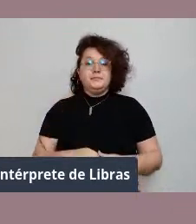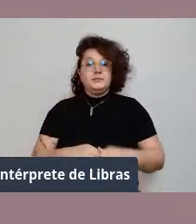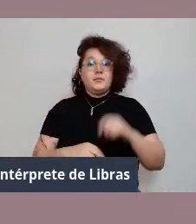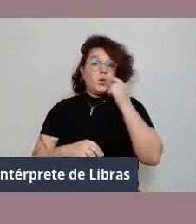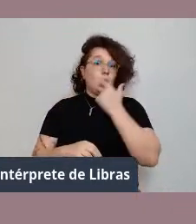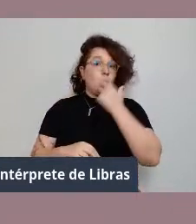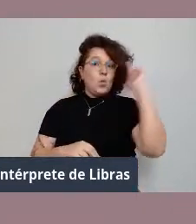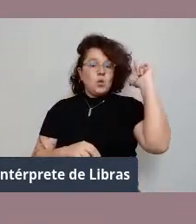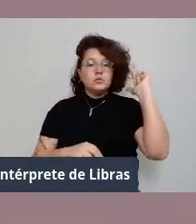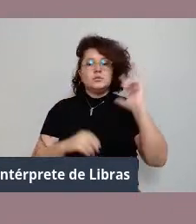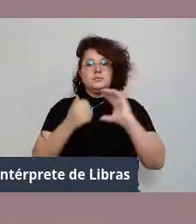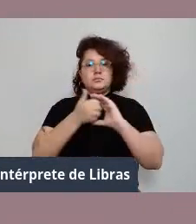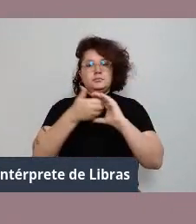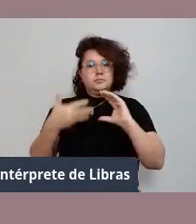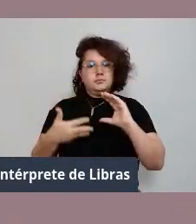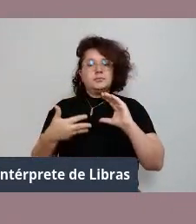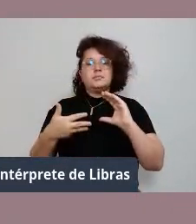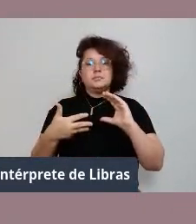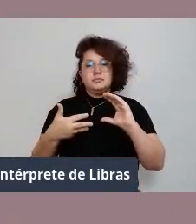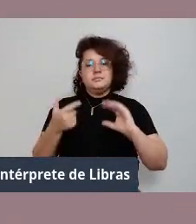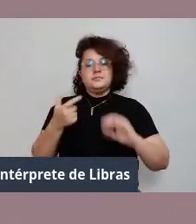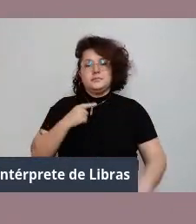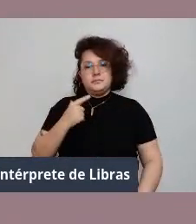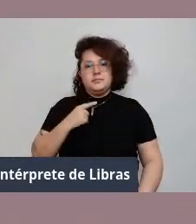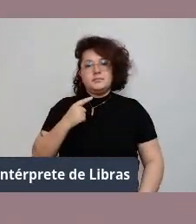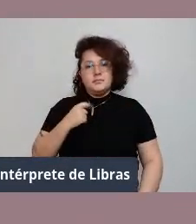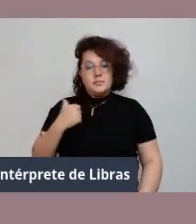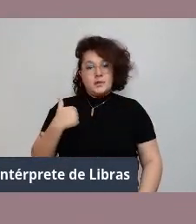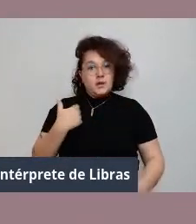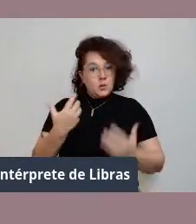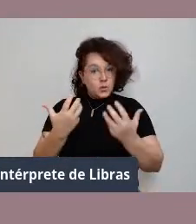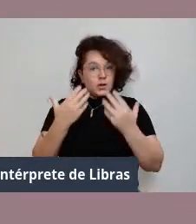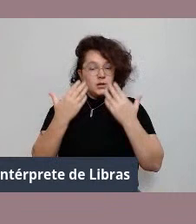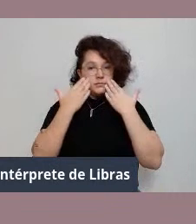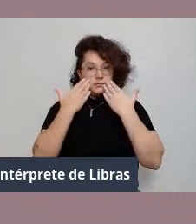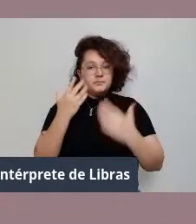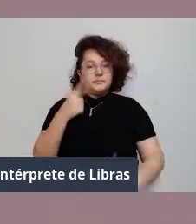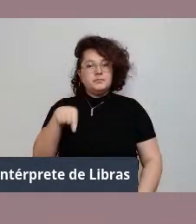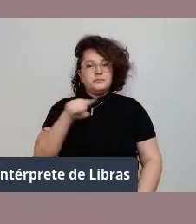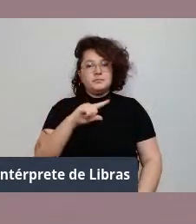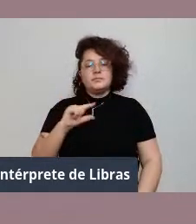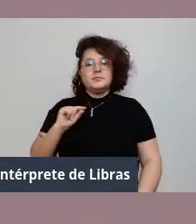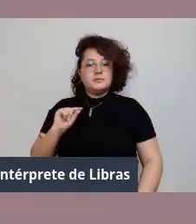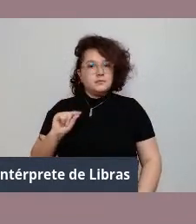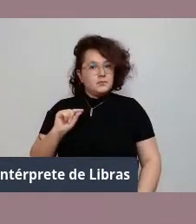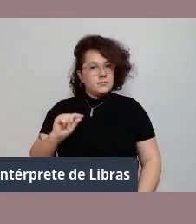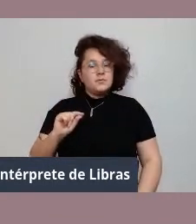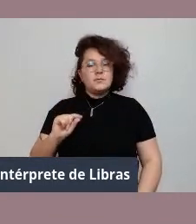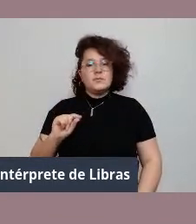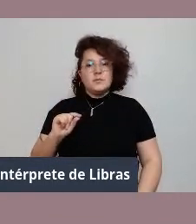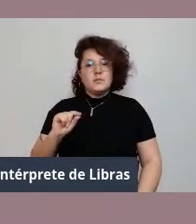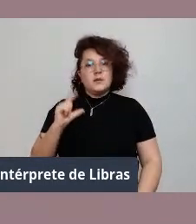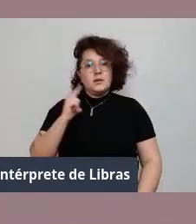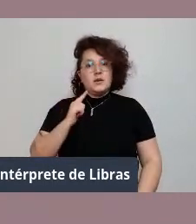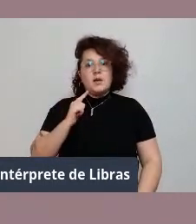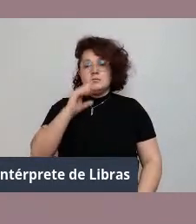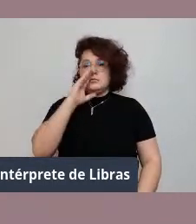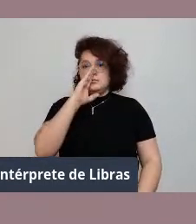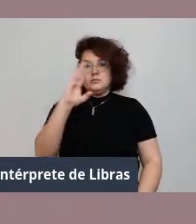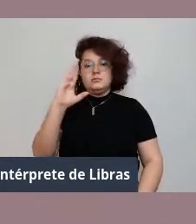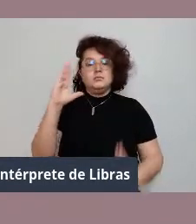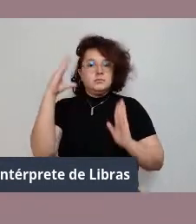aspecto que também eu gostaria de ressaltar e que acabou sendo central no texto também